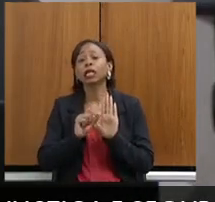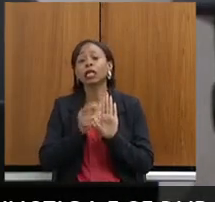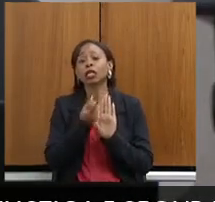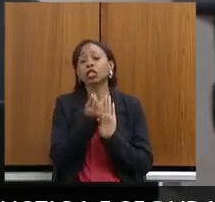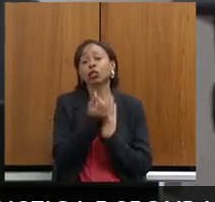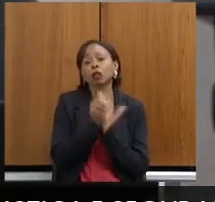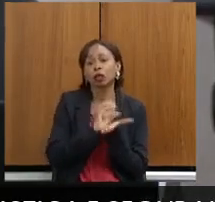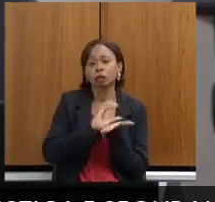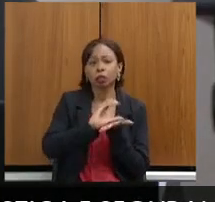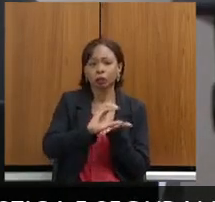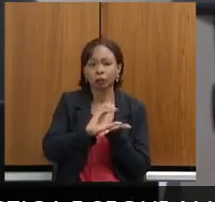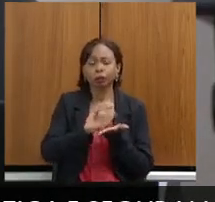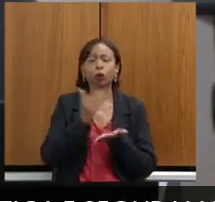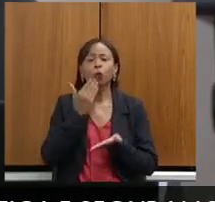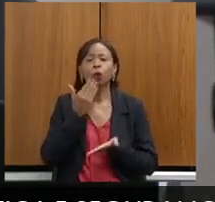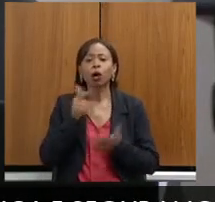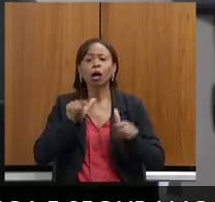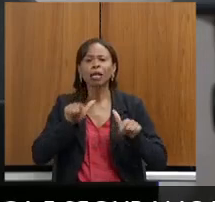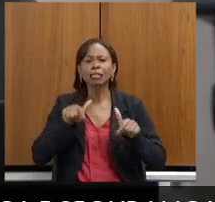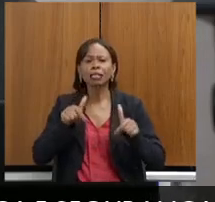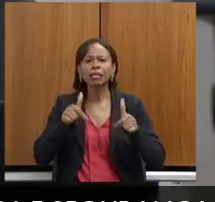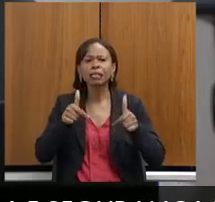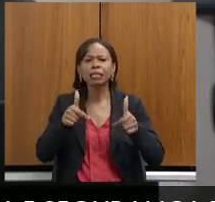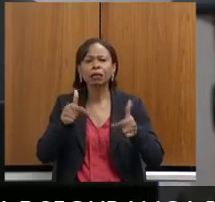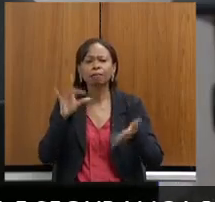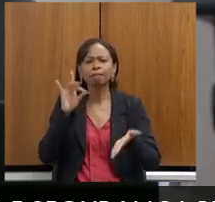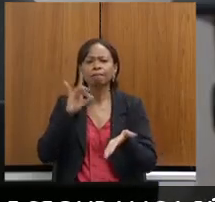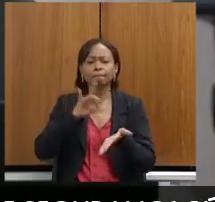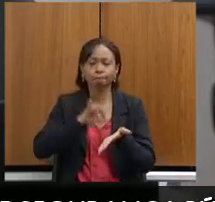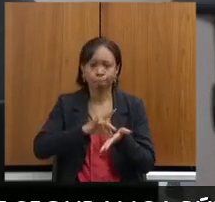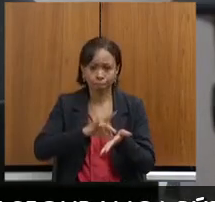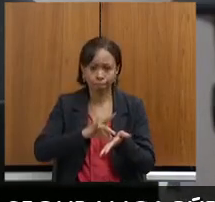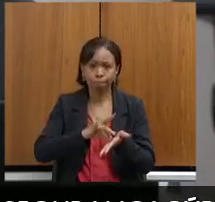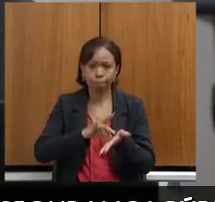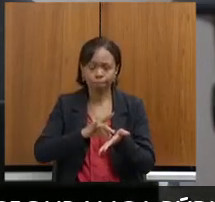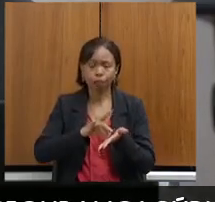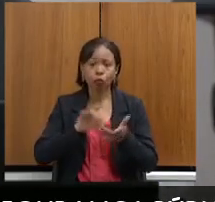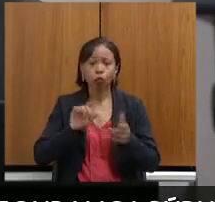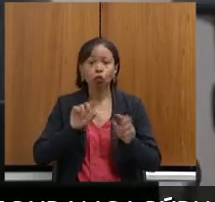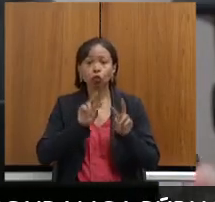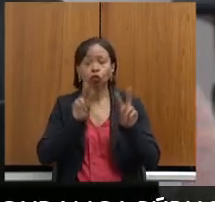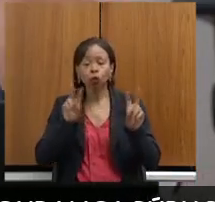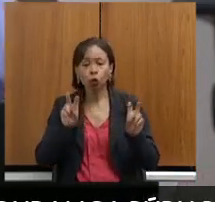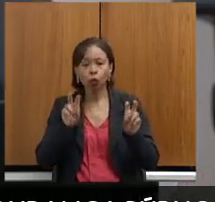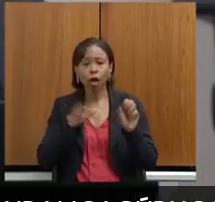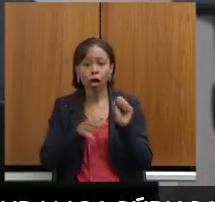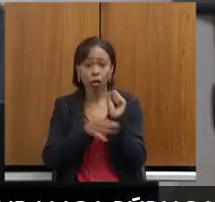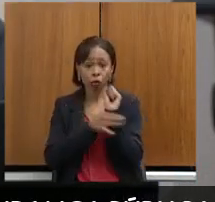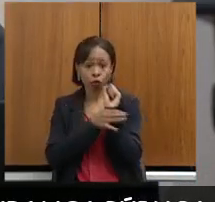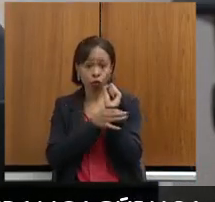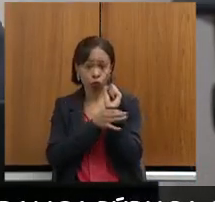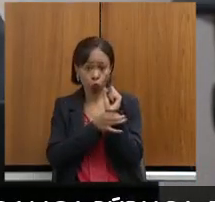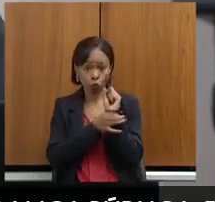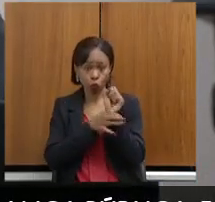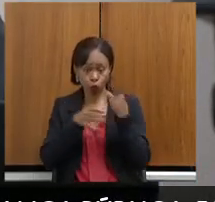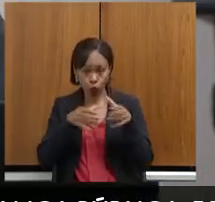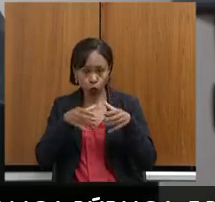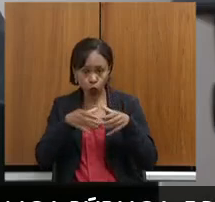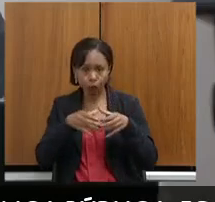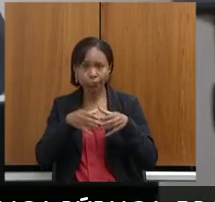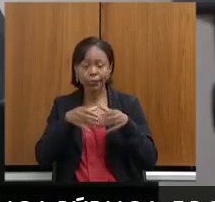quais as ações efetivas concretas estão sendo desempenhadas contra integração das forças de Segurança Pública por parte